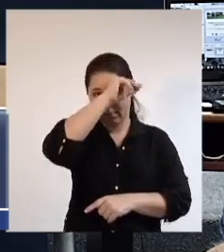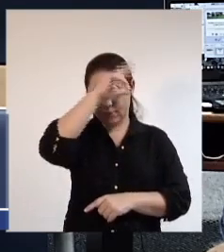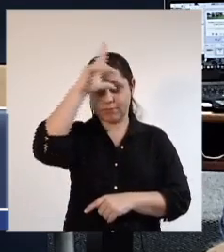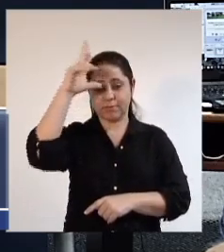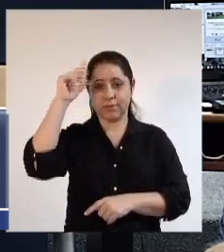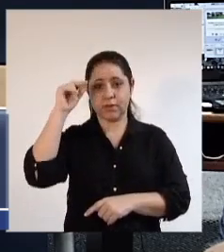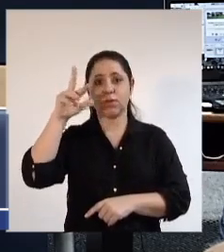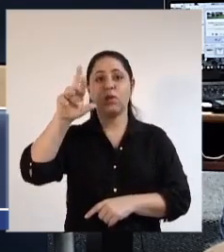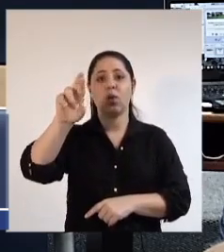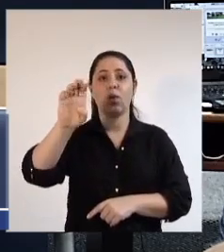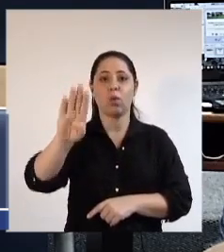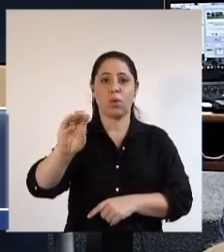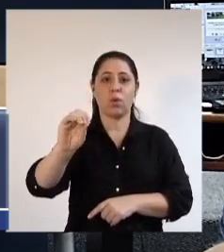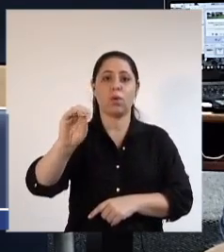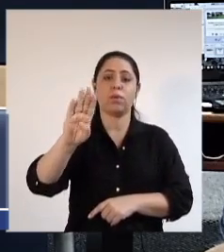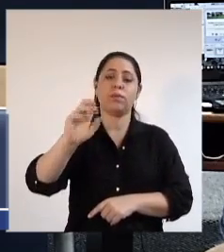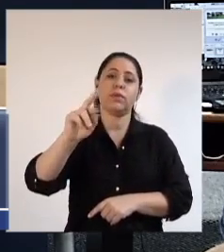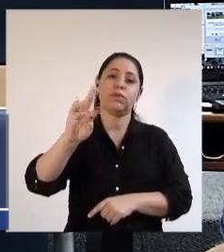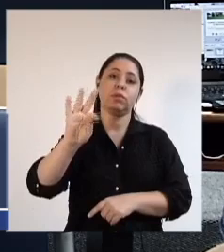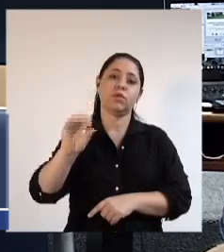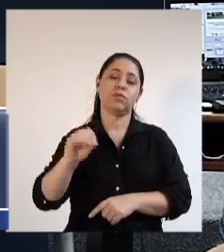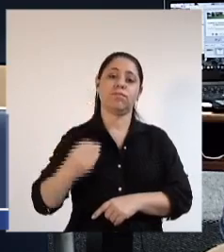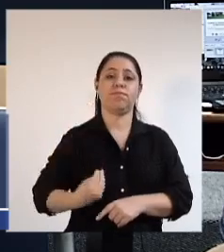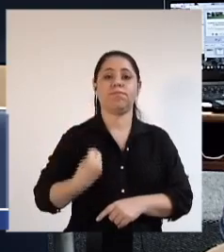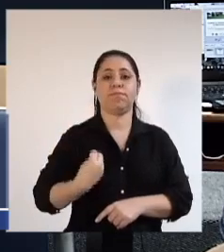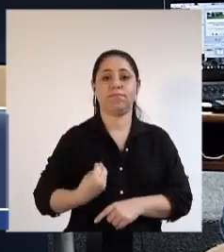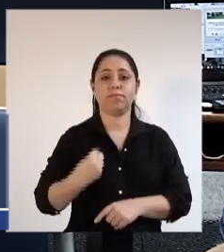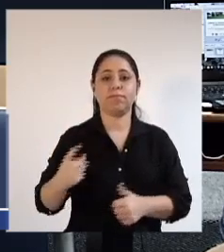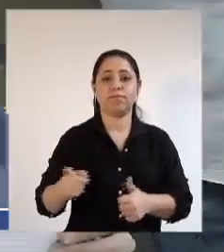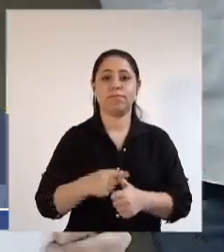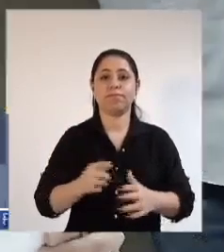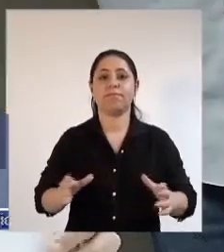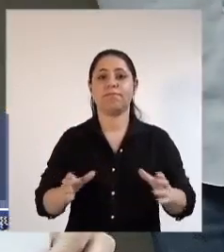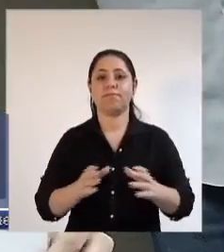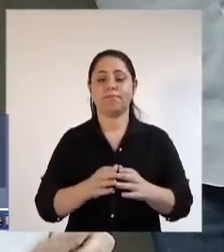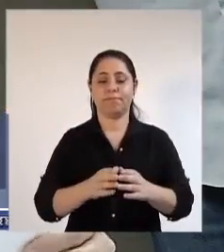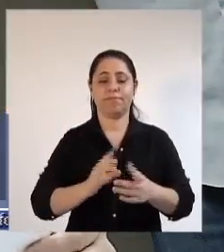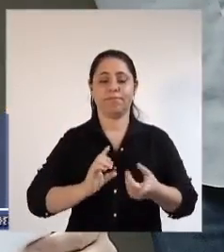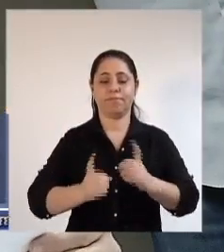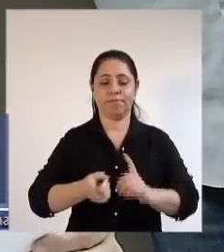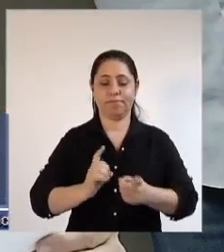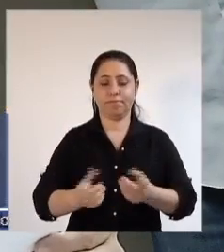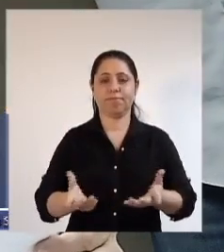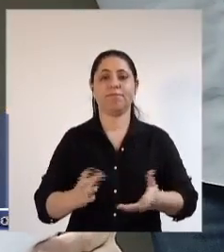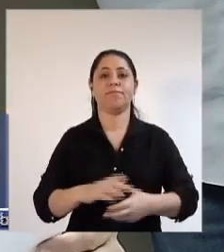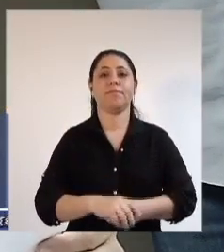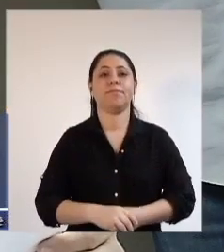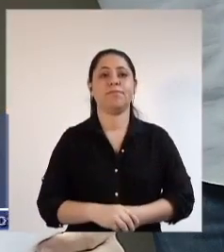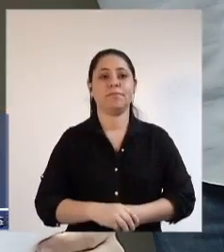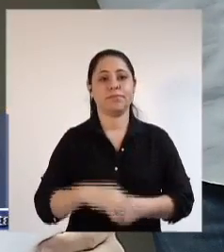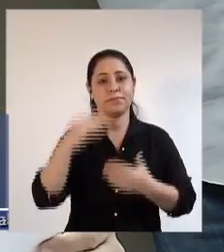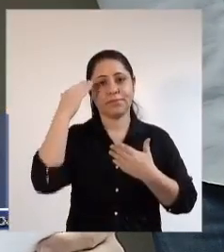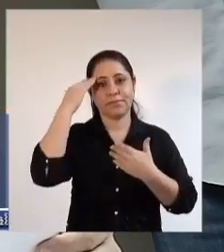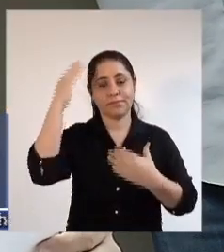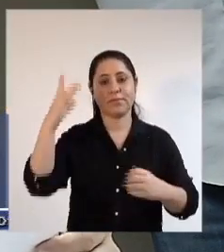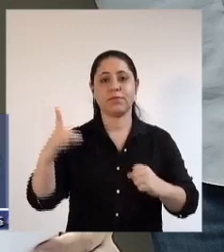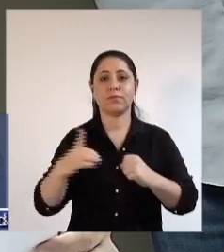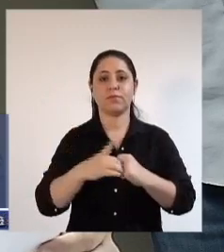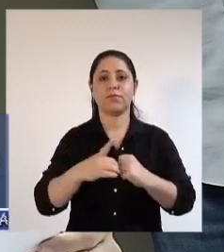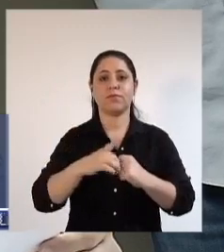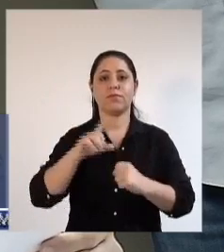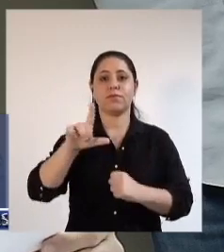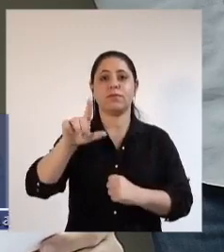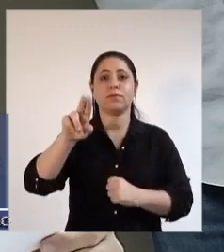conosco aqui participando dessa primeira reunião agradecer a presença do doutor luciano